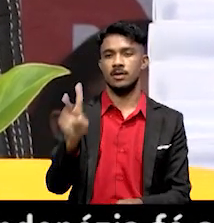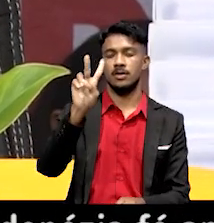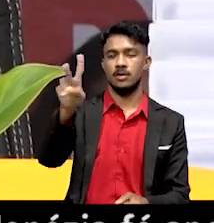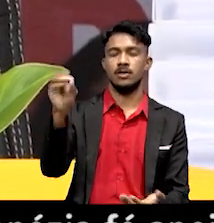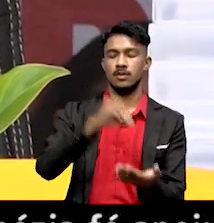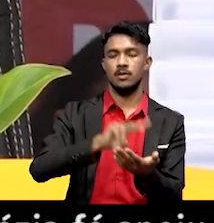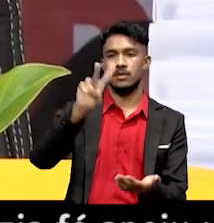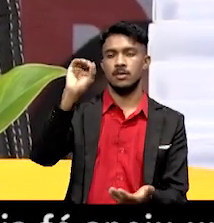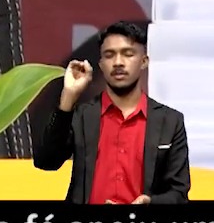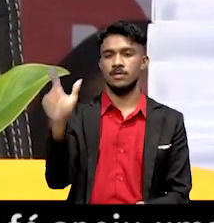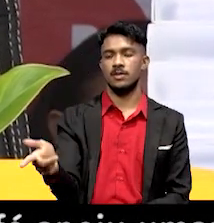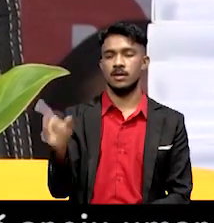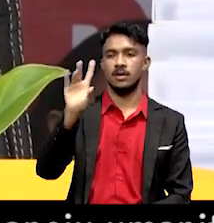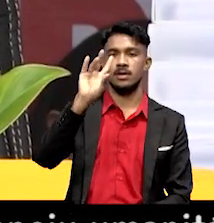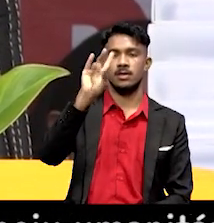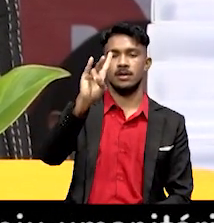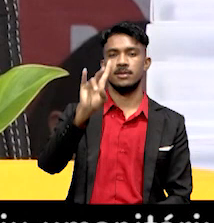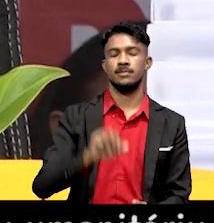2022-2027